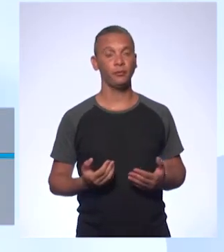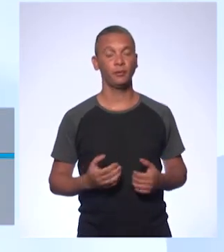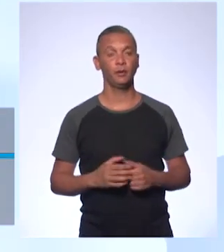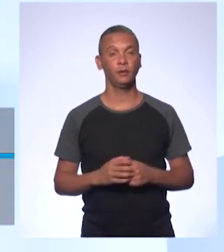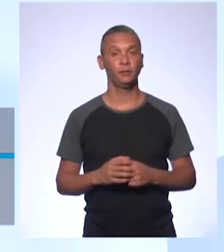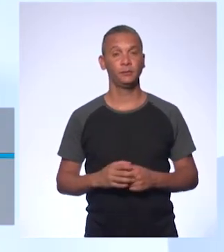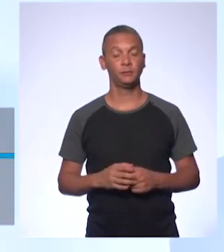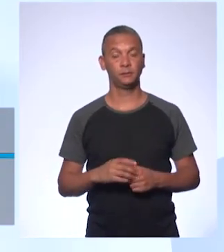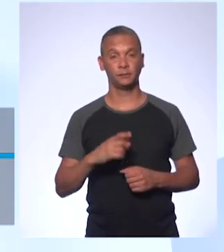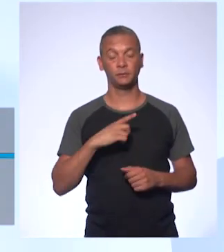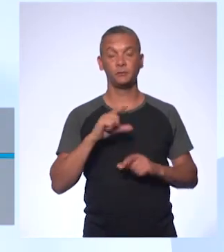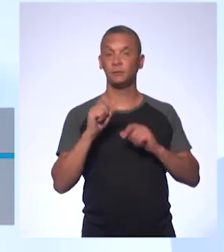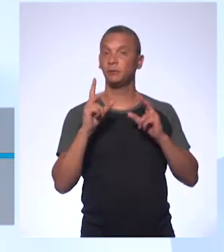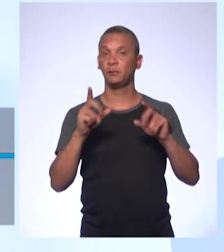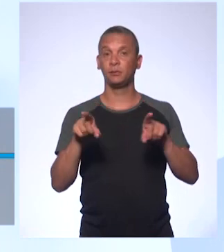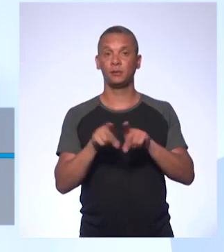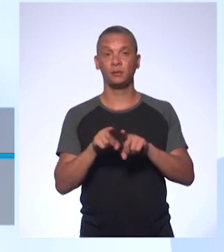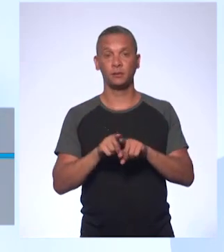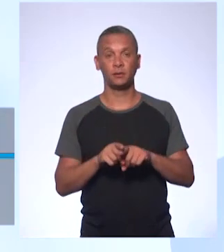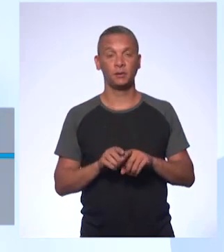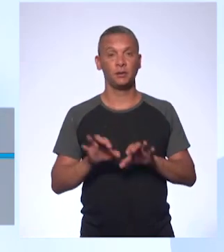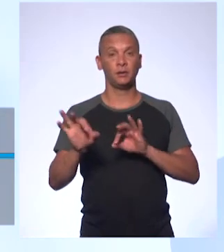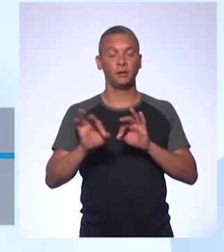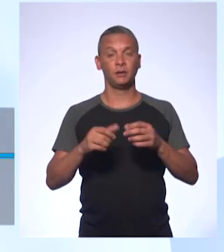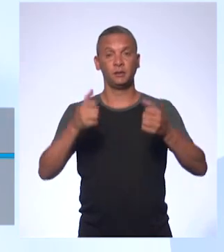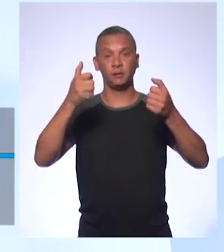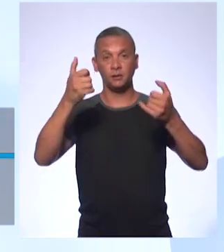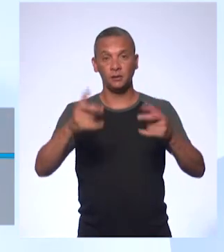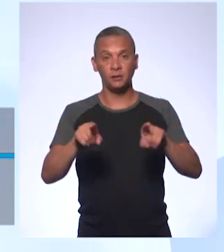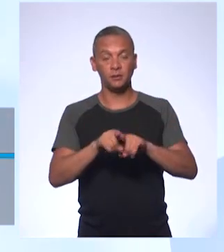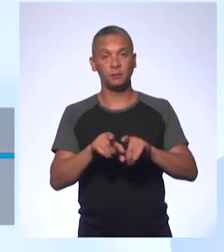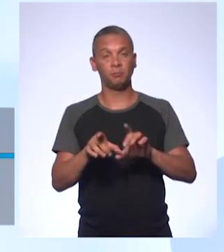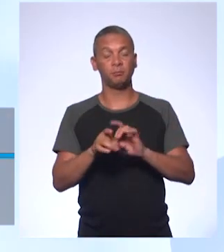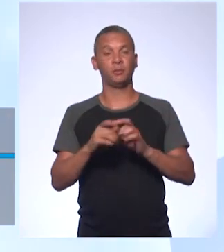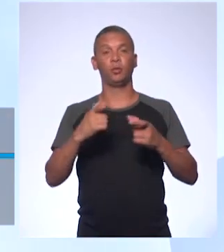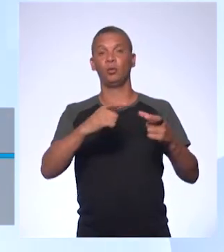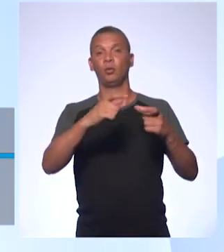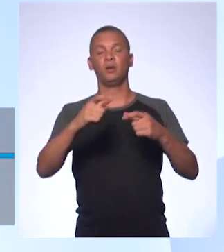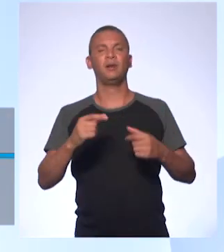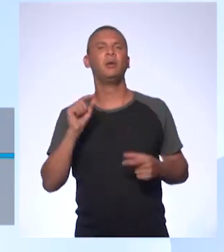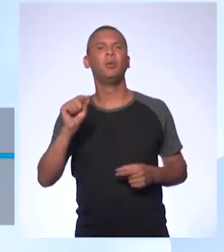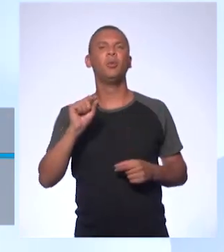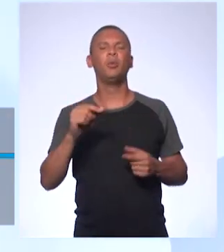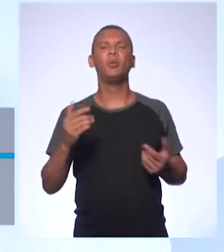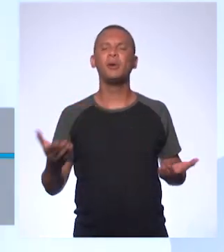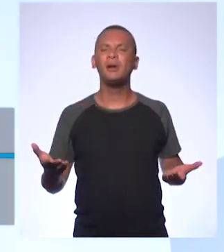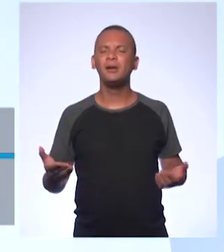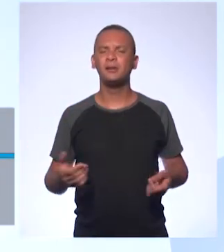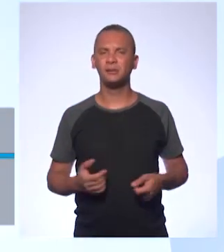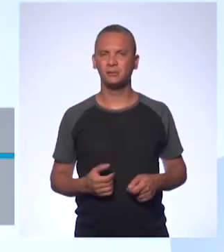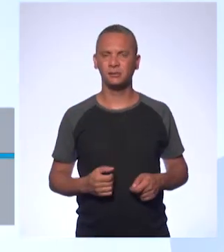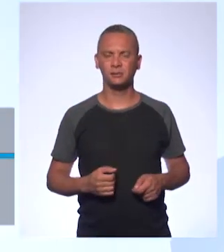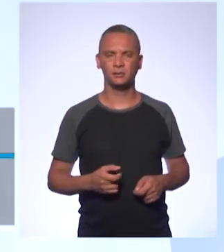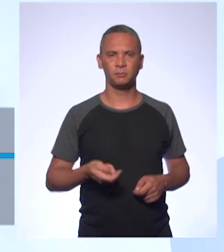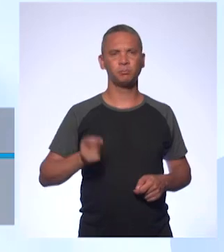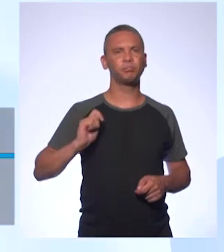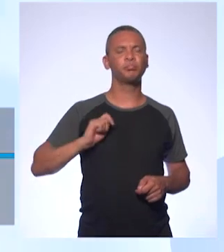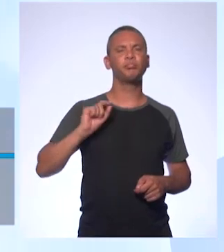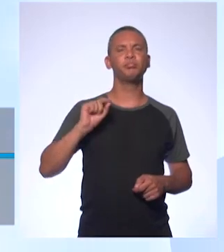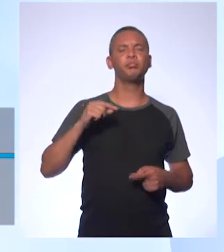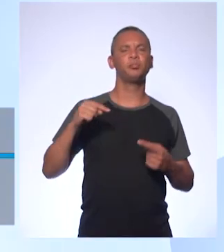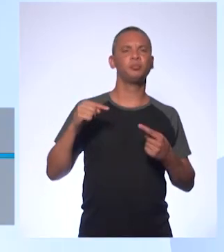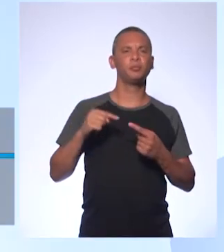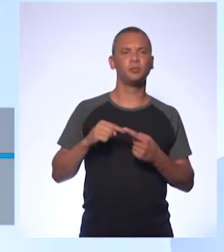mesas, em adjudicações e permissos vazios. O que seria isso, adjudicações e permissos vazios?